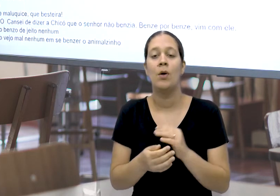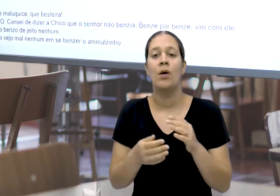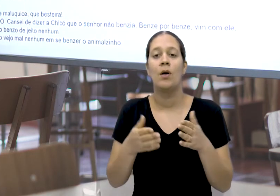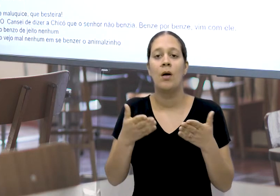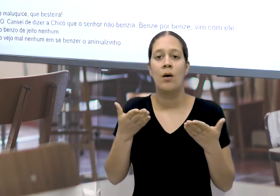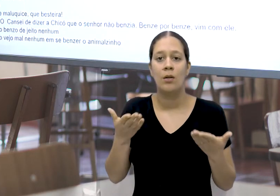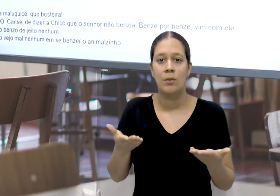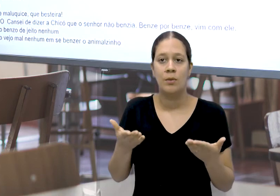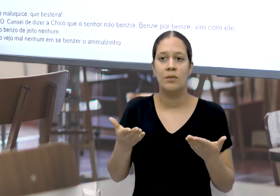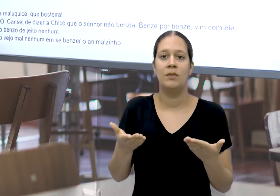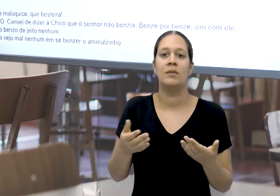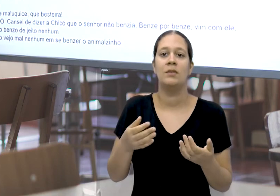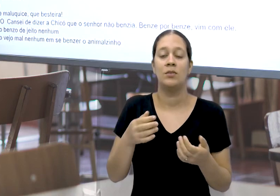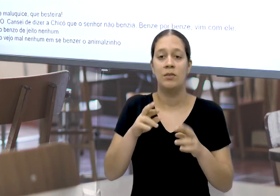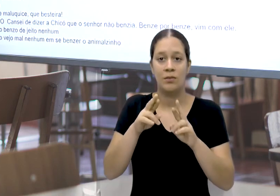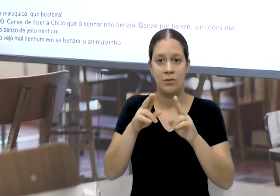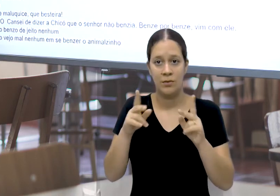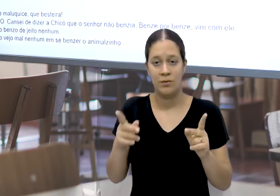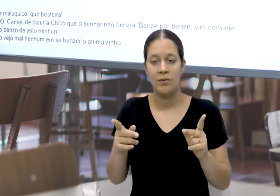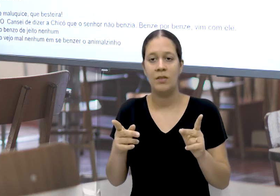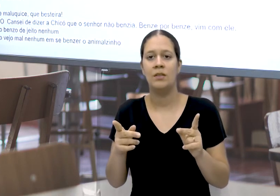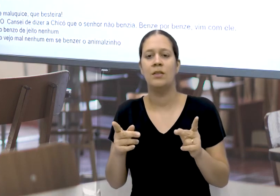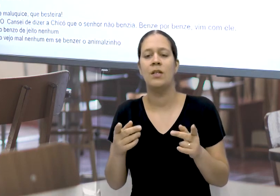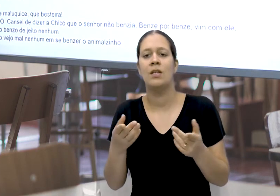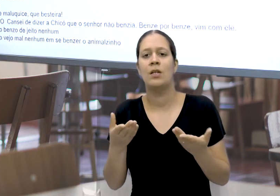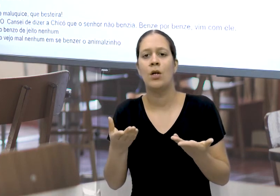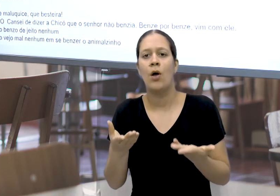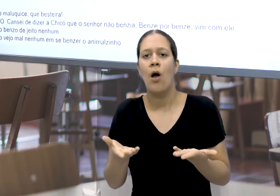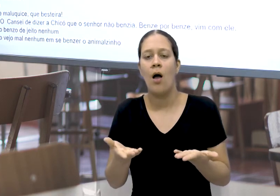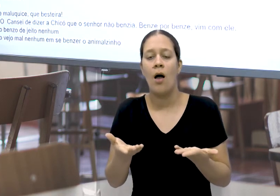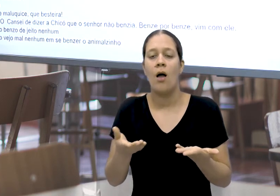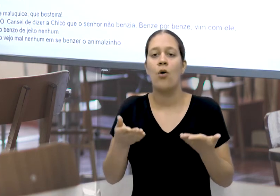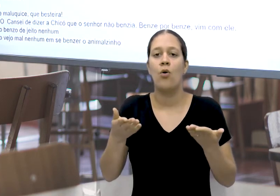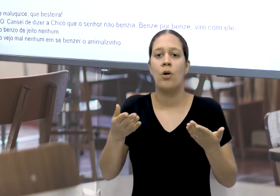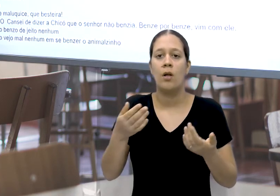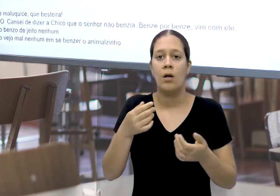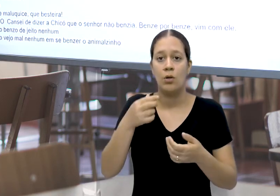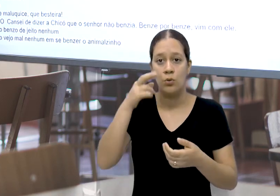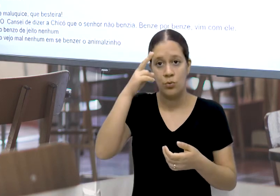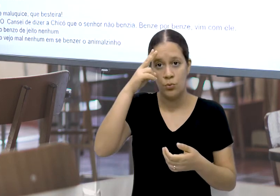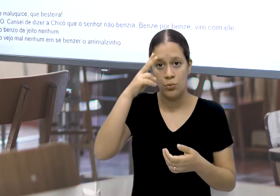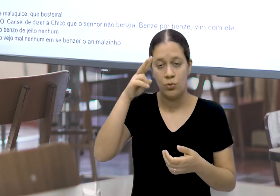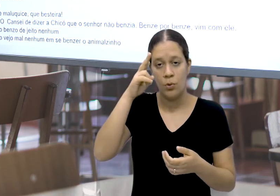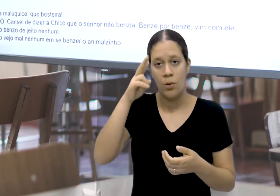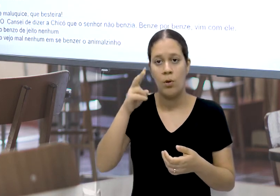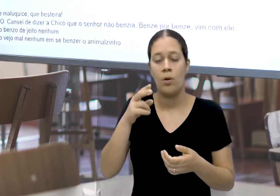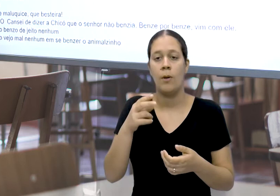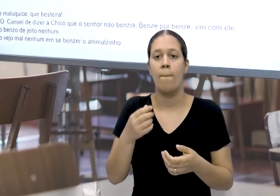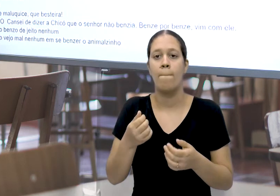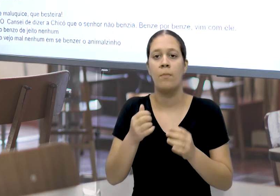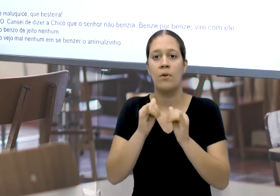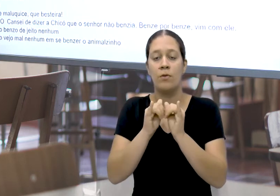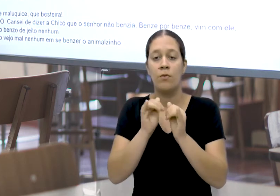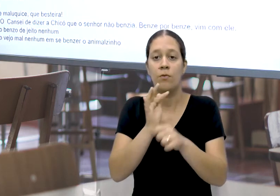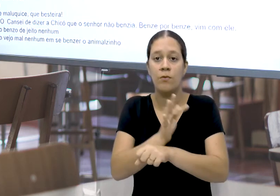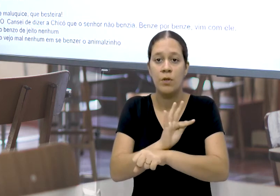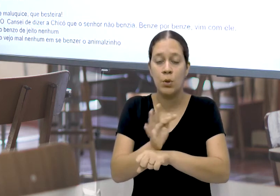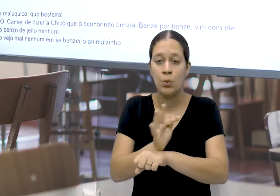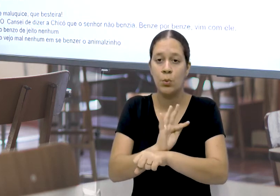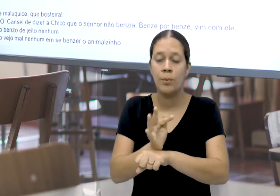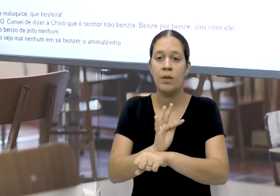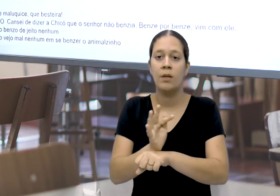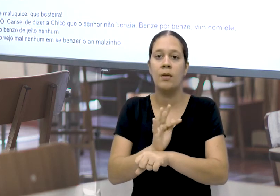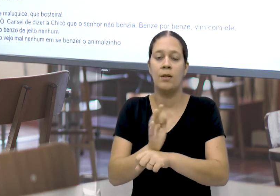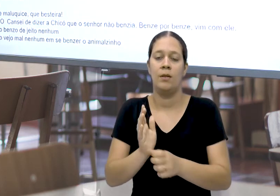Então, embora o nome Auto da Compadecida seja um auto, é muito mais uma farsa, enquanto gênero textual, do que um